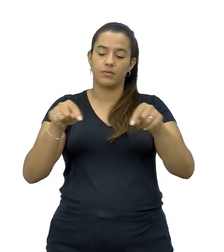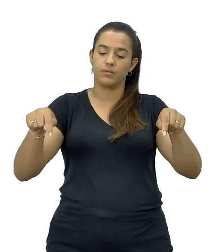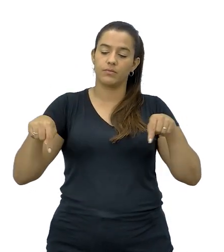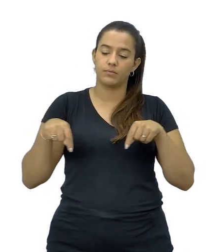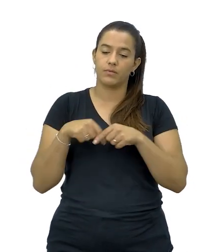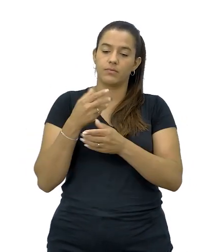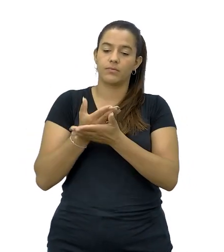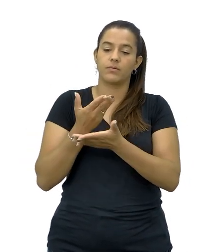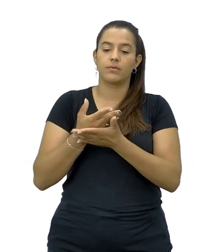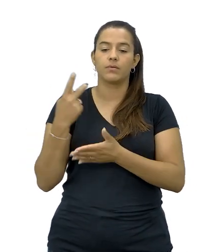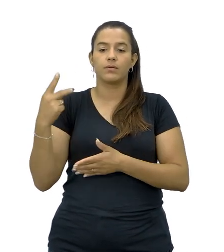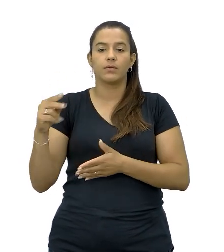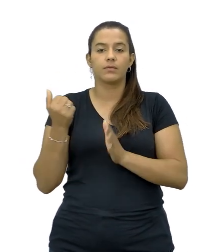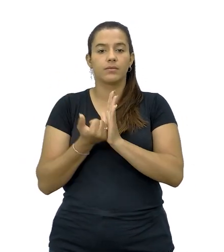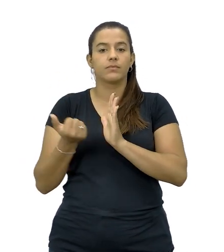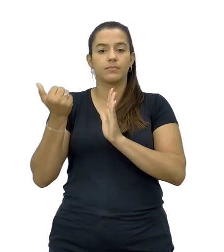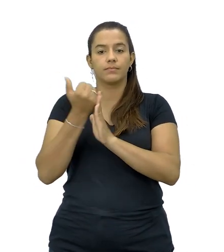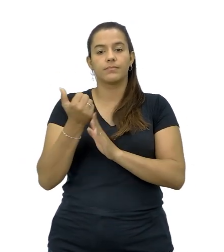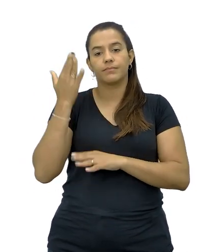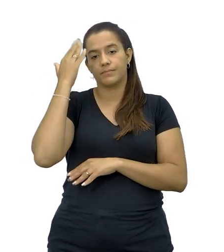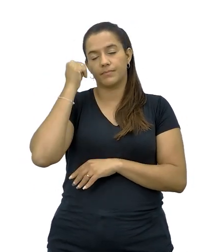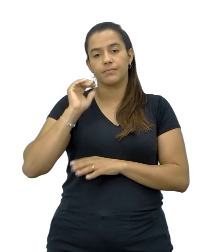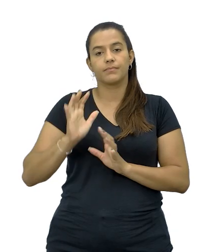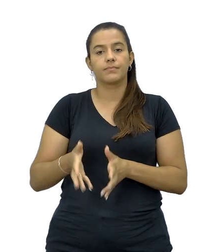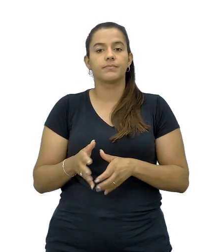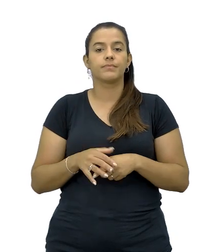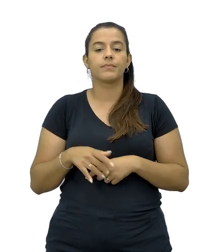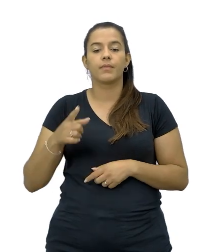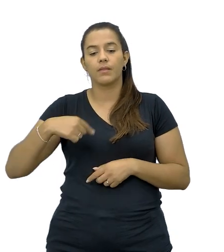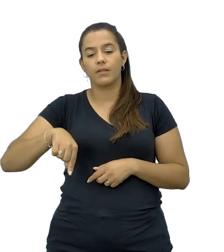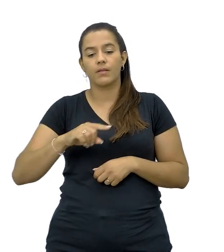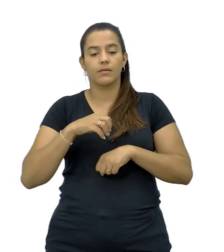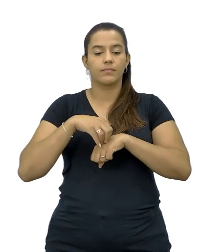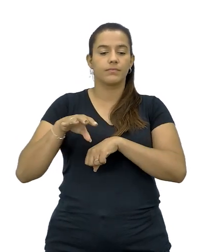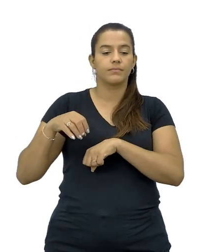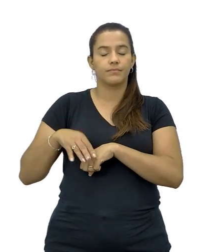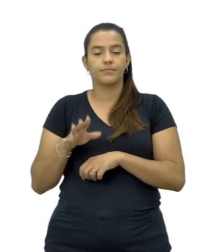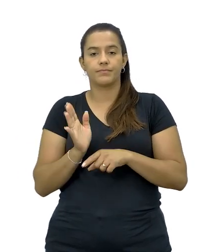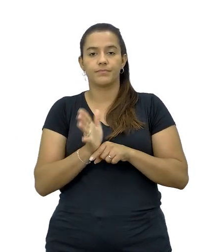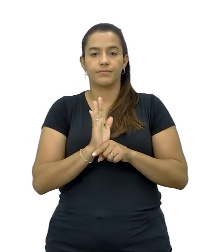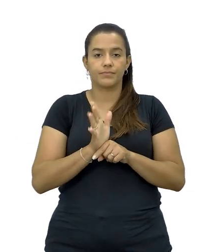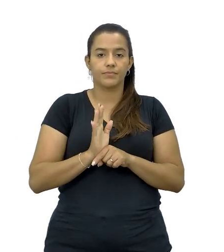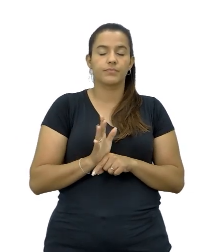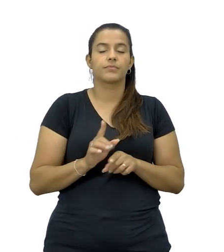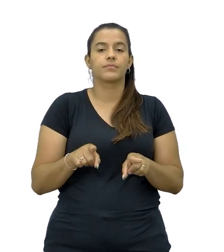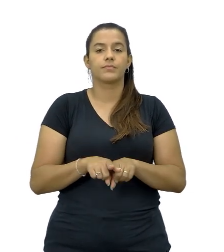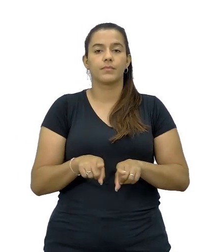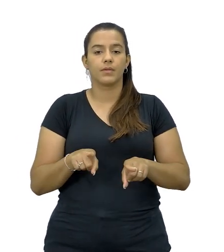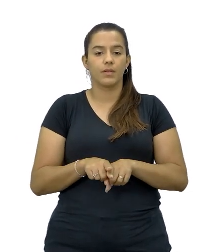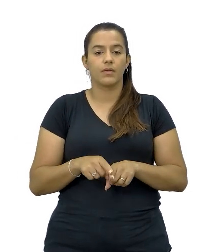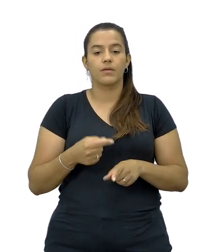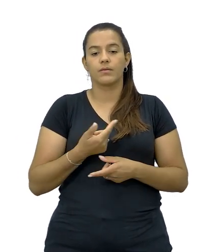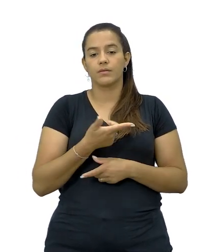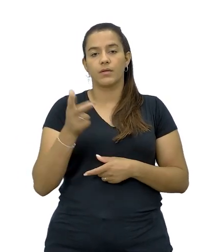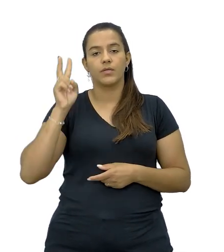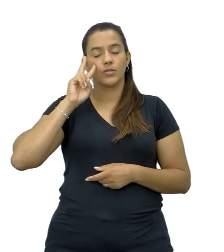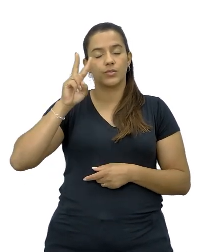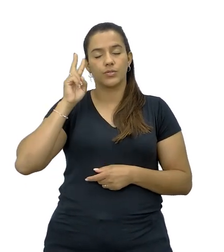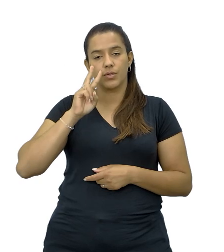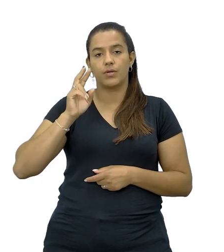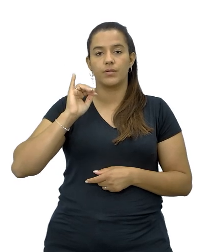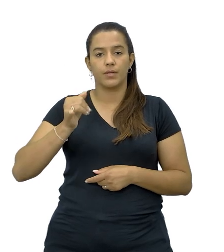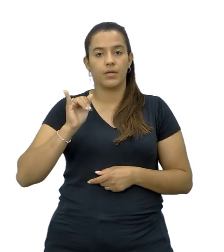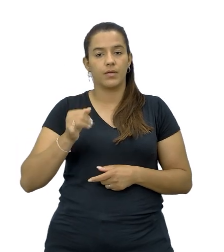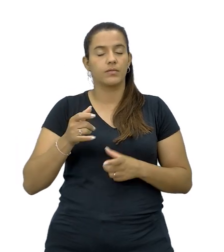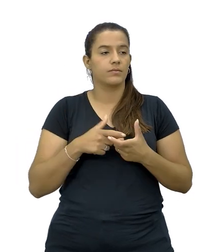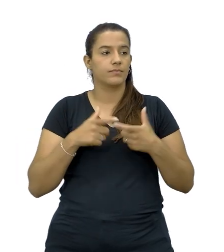mais especificamente, nós podemos aí trazer a questão de vídeos, né, que tem também grandes histórias narradas,